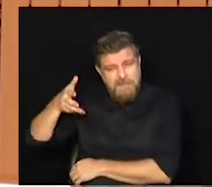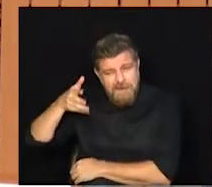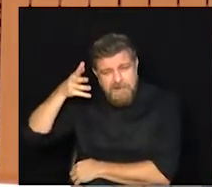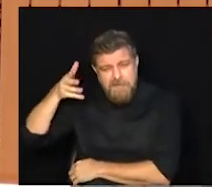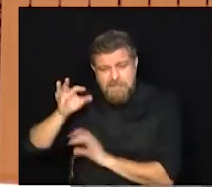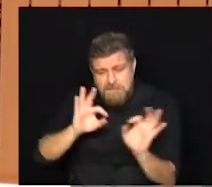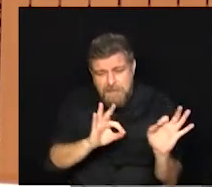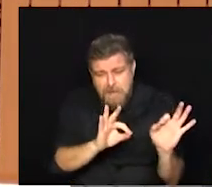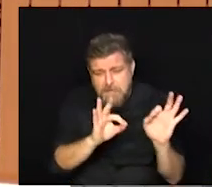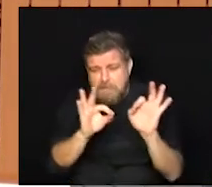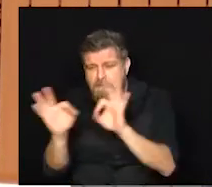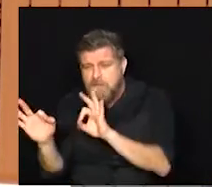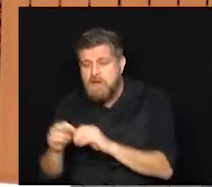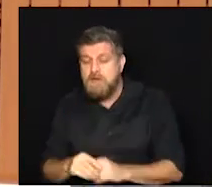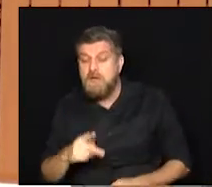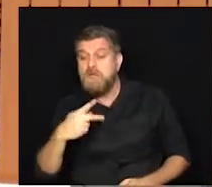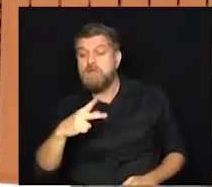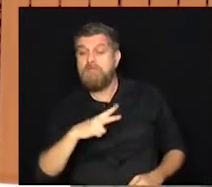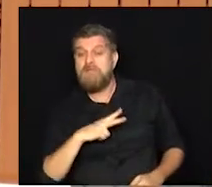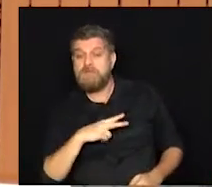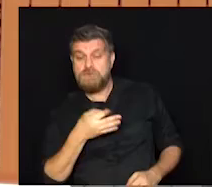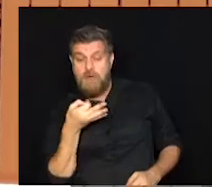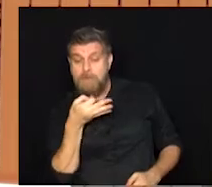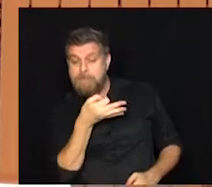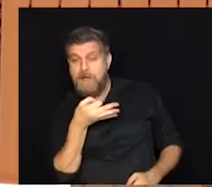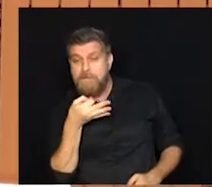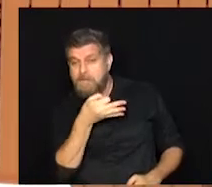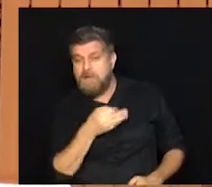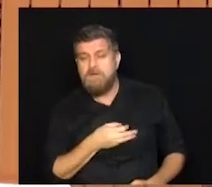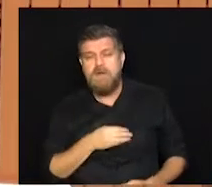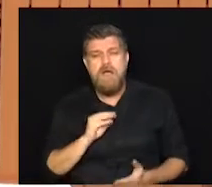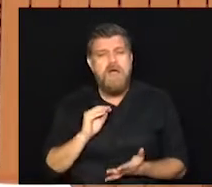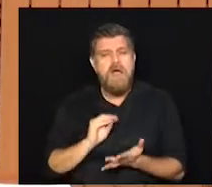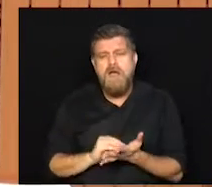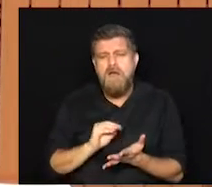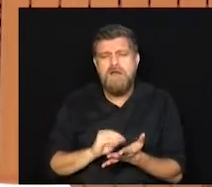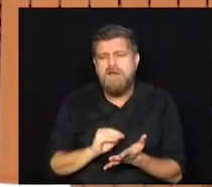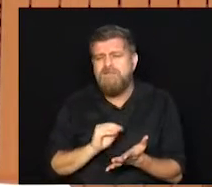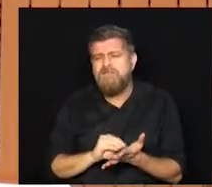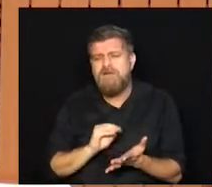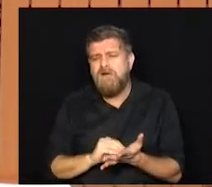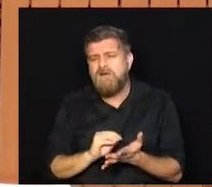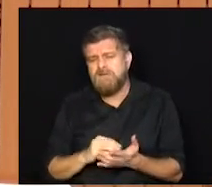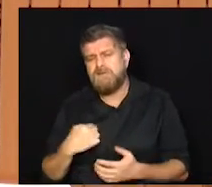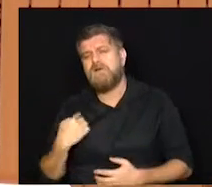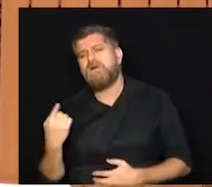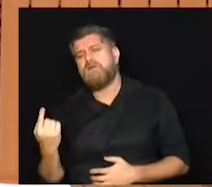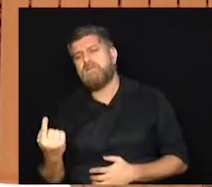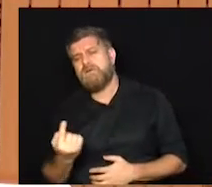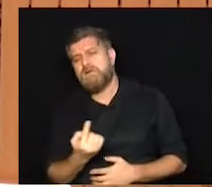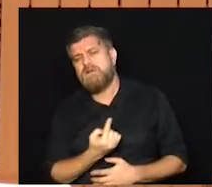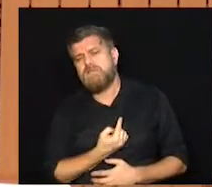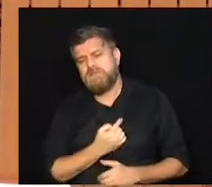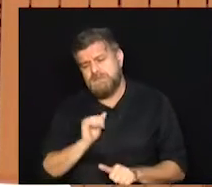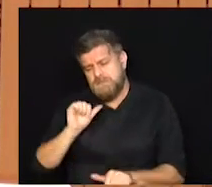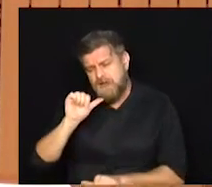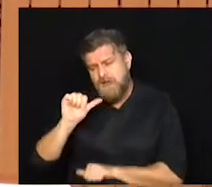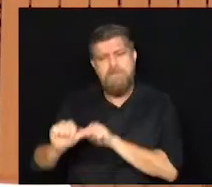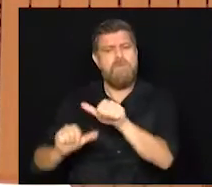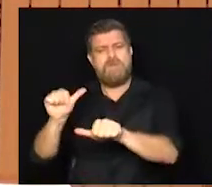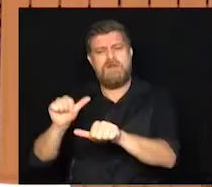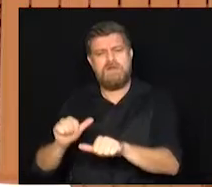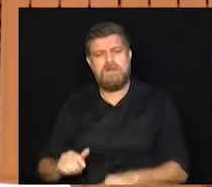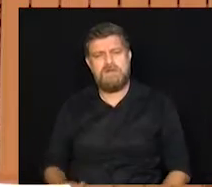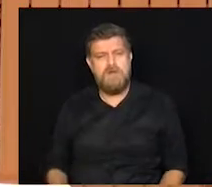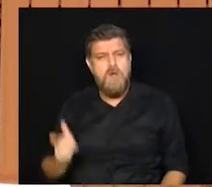o que você tem a dizer para a gente aí, o que falta realmente para a gente mudar, conseguir,